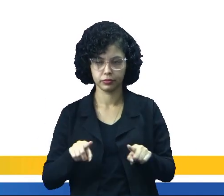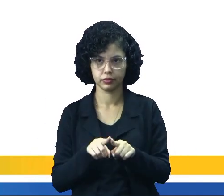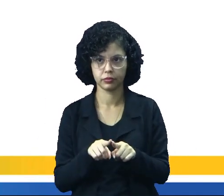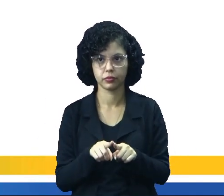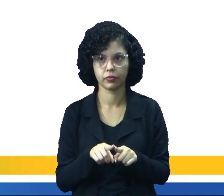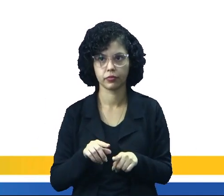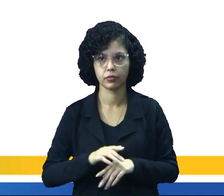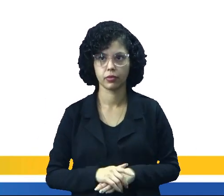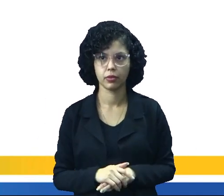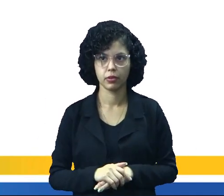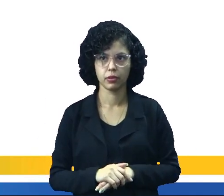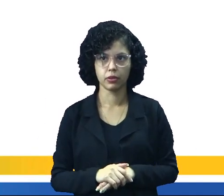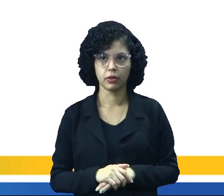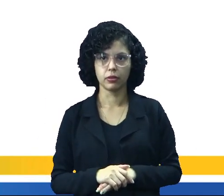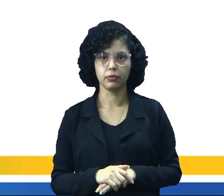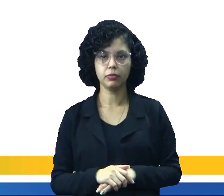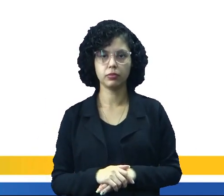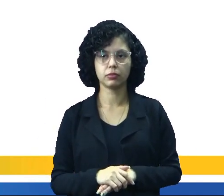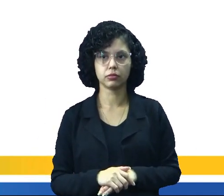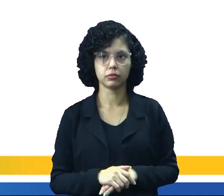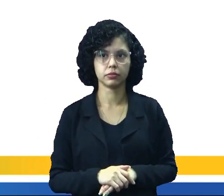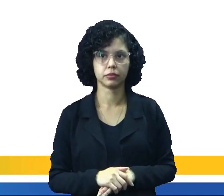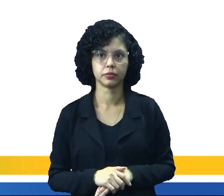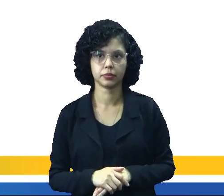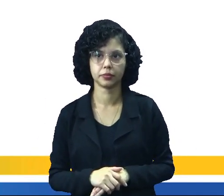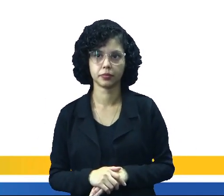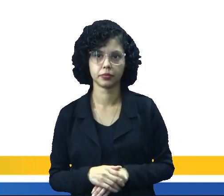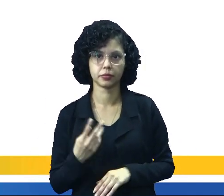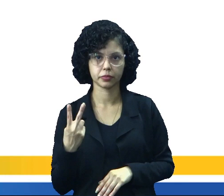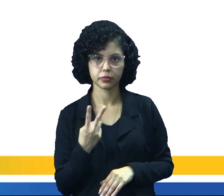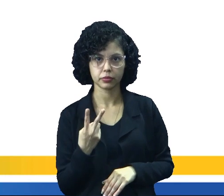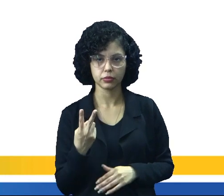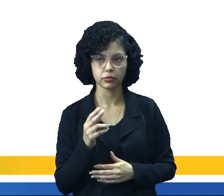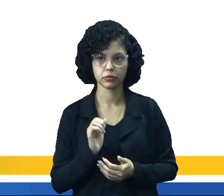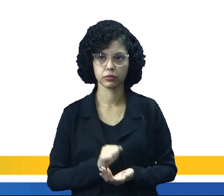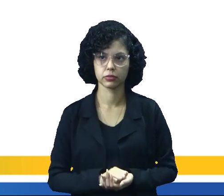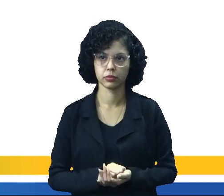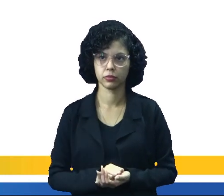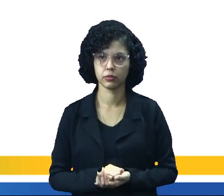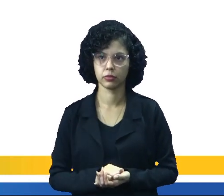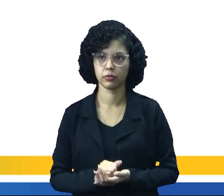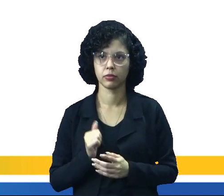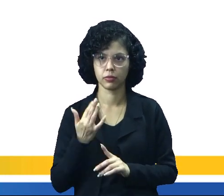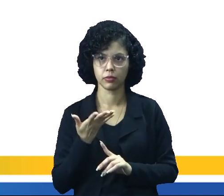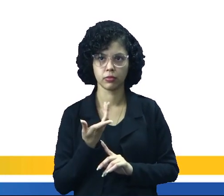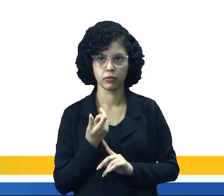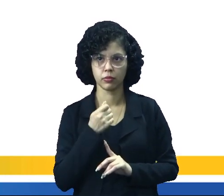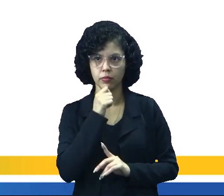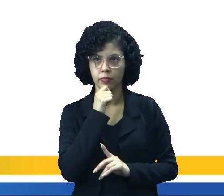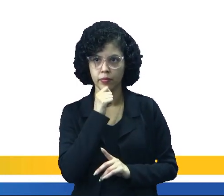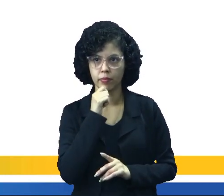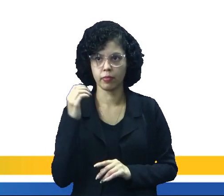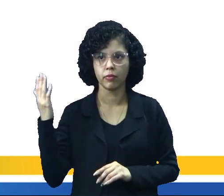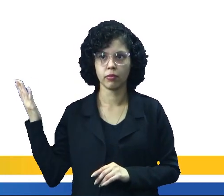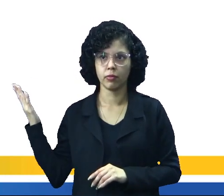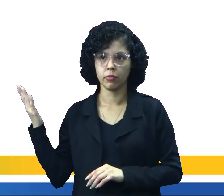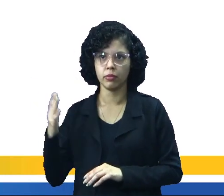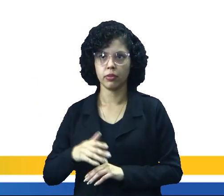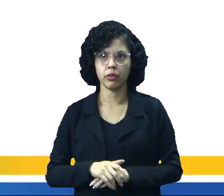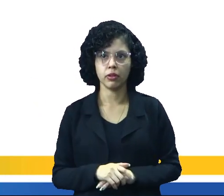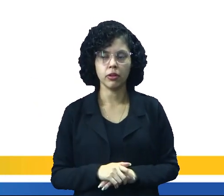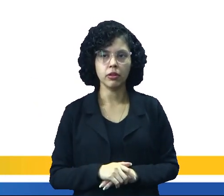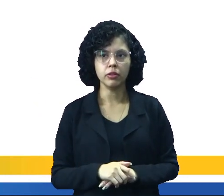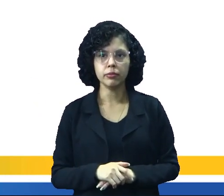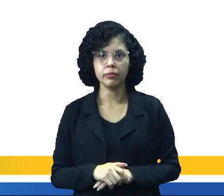figuras geométricas, né? Então são essas duas vertentes aí da arte abstrata, tá? E aí